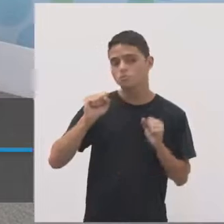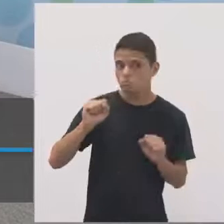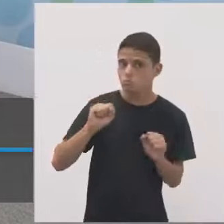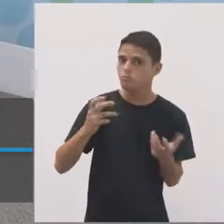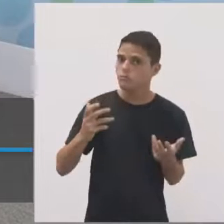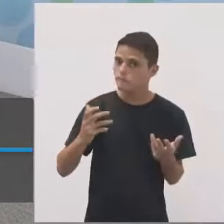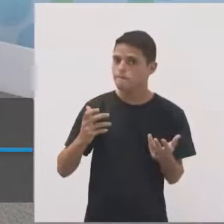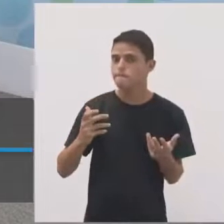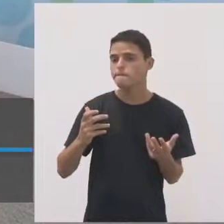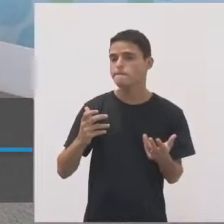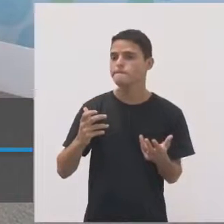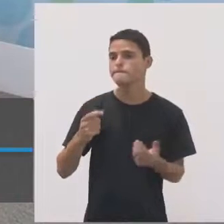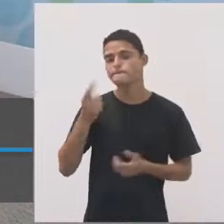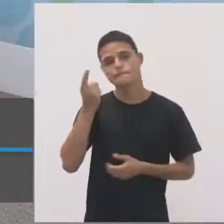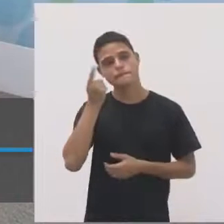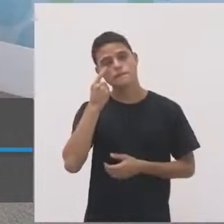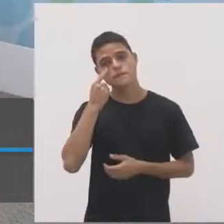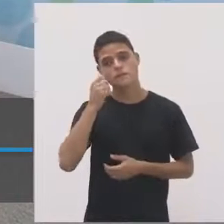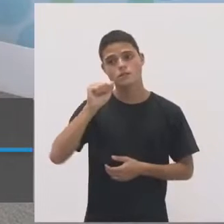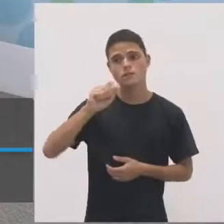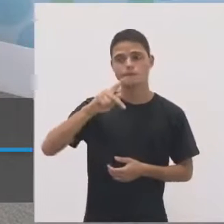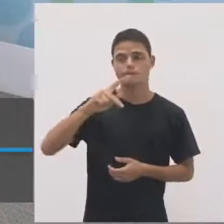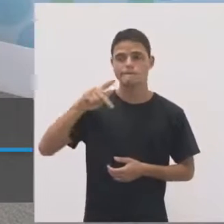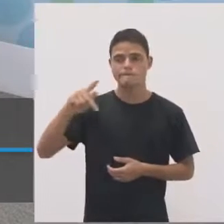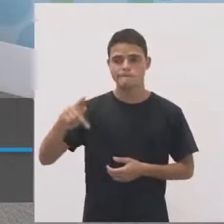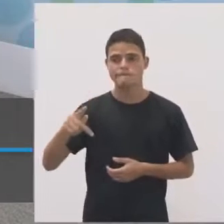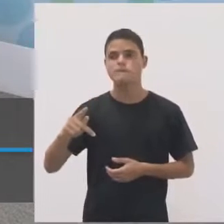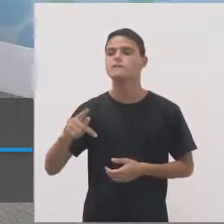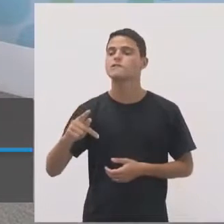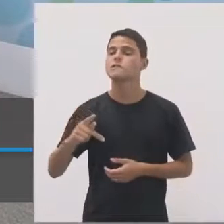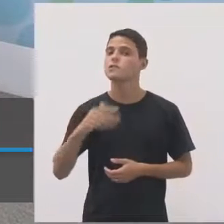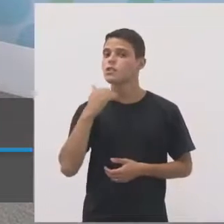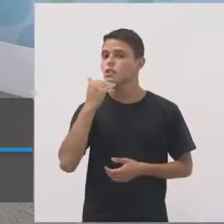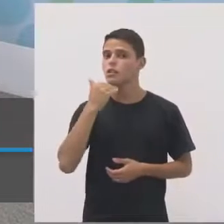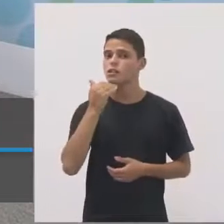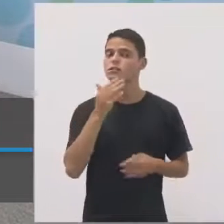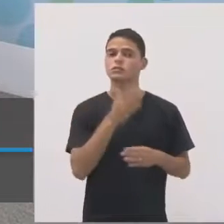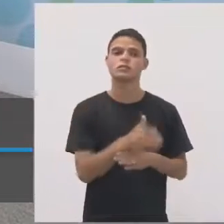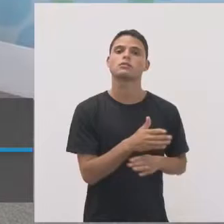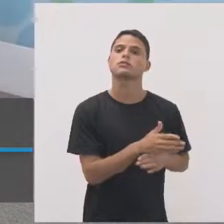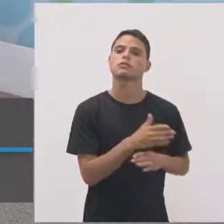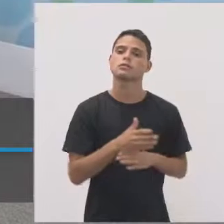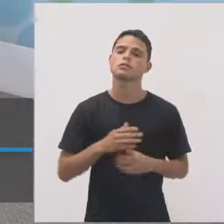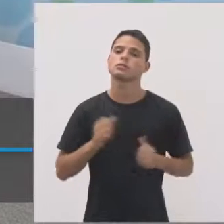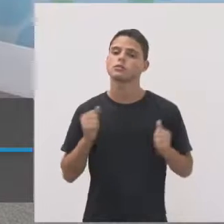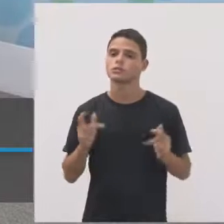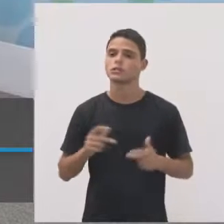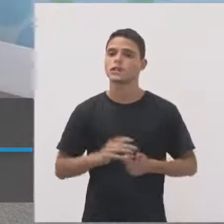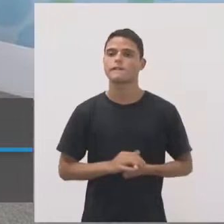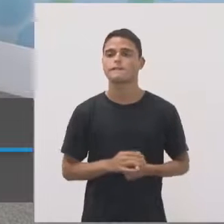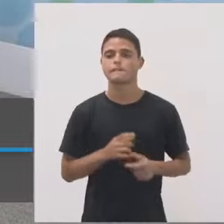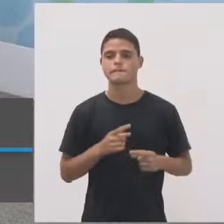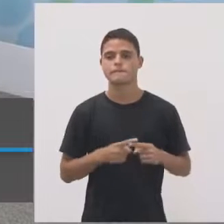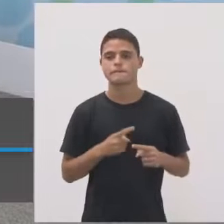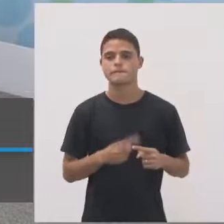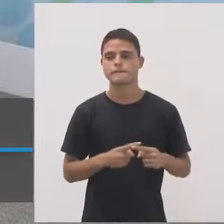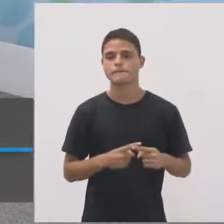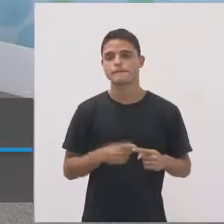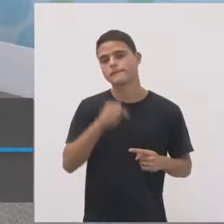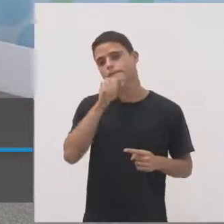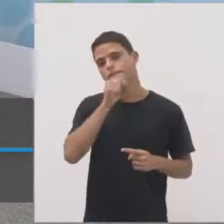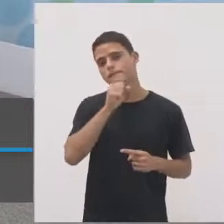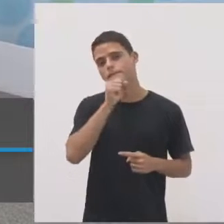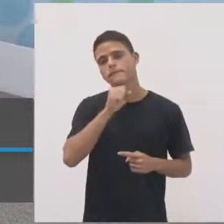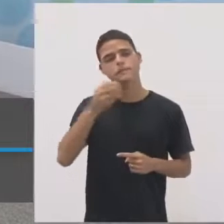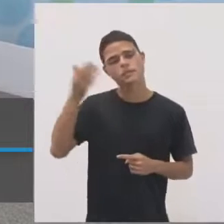falou. Pode, mas pode ser que te limite em alguns programas, alguns aplicativos, tá bom? Porque eles acabam ficando obsoletos